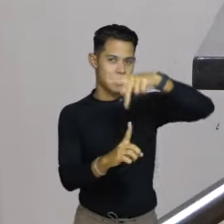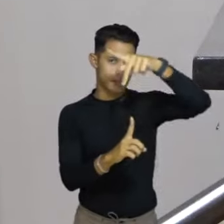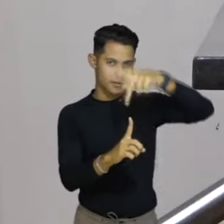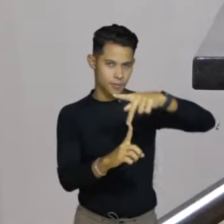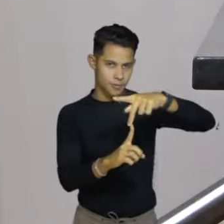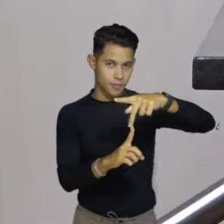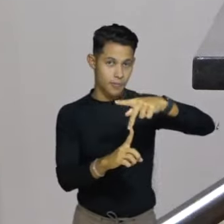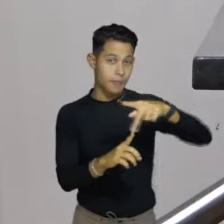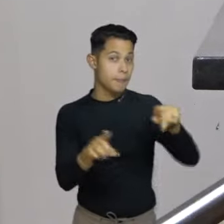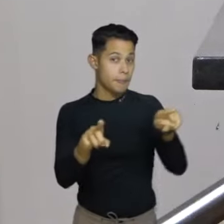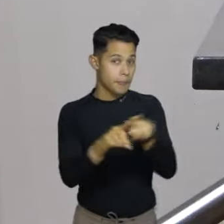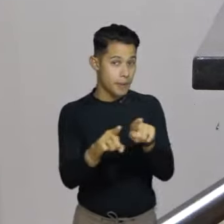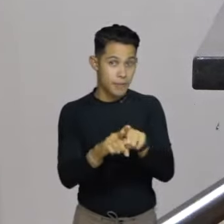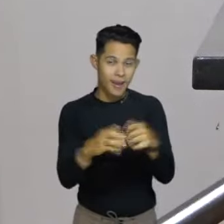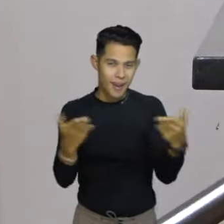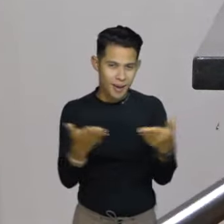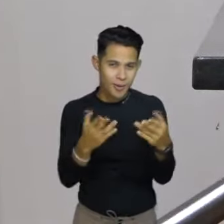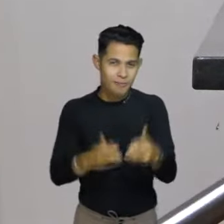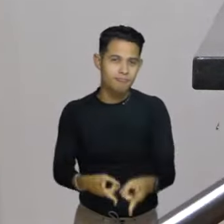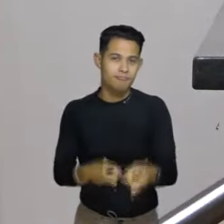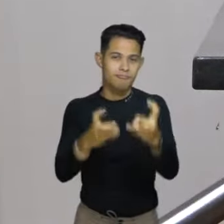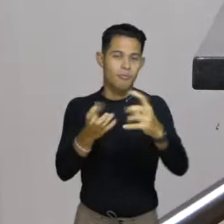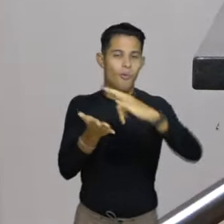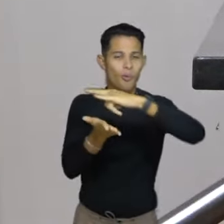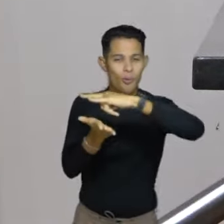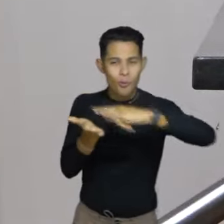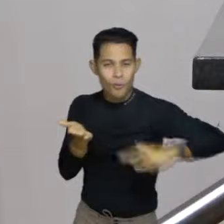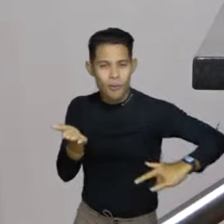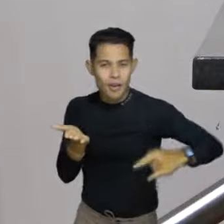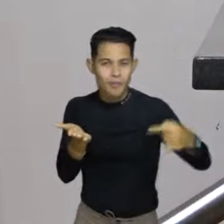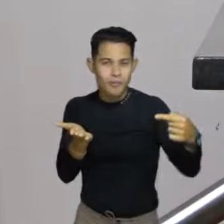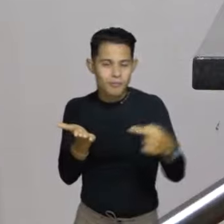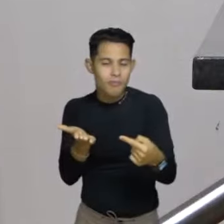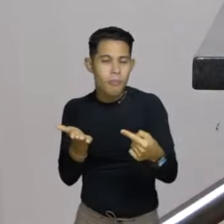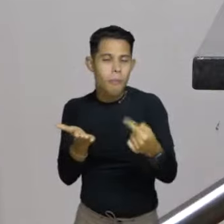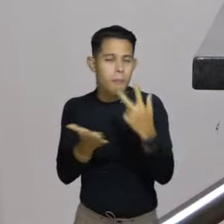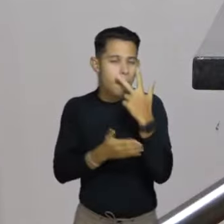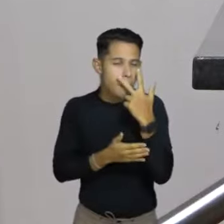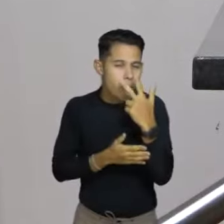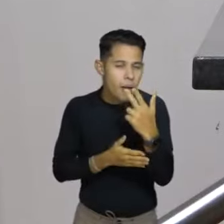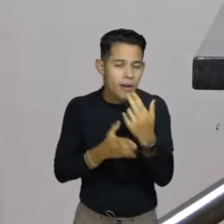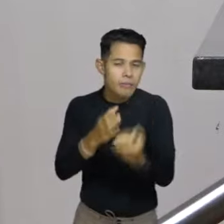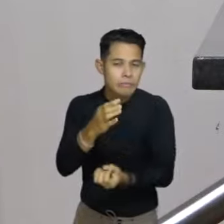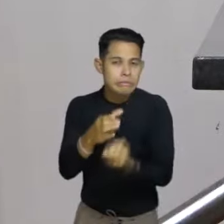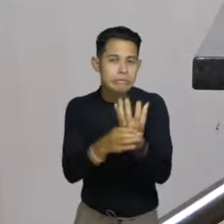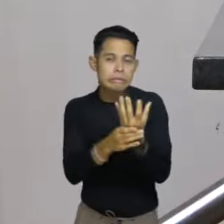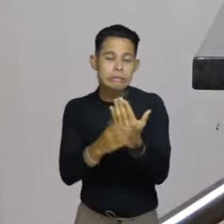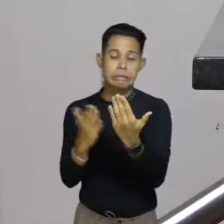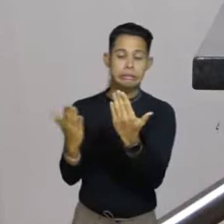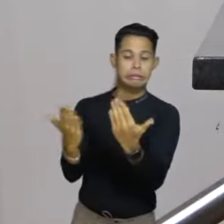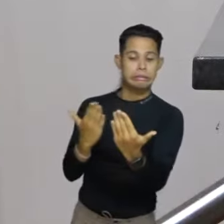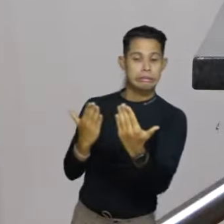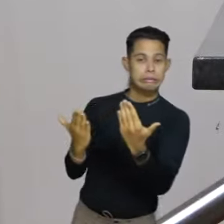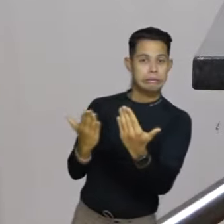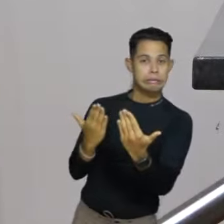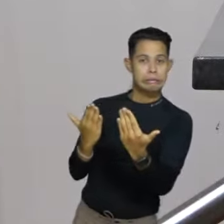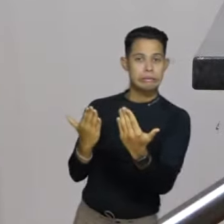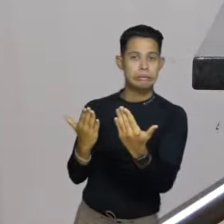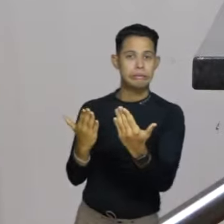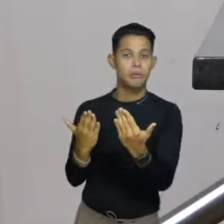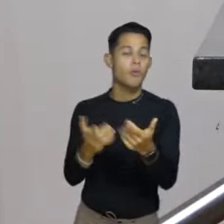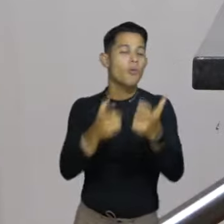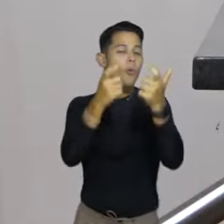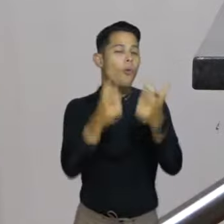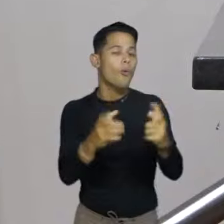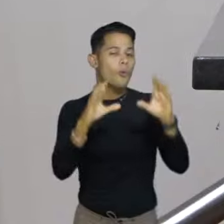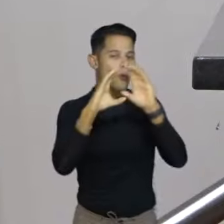mas quando a gente percebe que o documento foi eh feito de uma forma muitas vezes duvid osa num congresso nacional